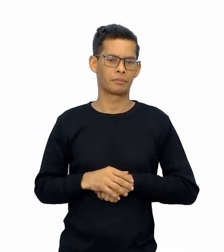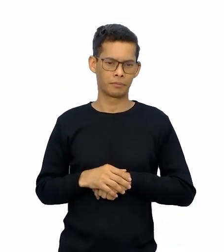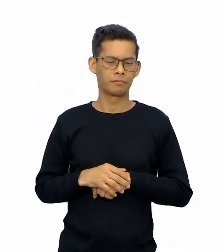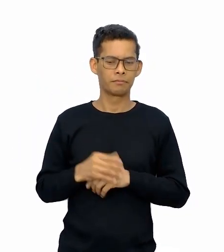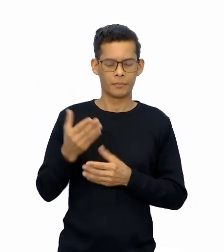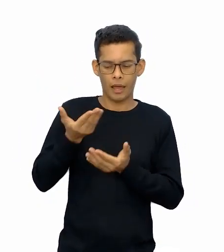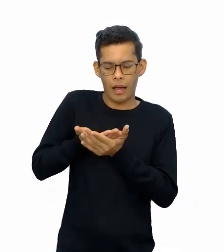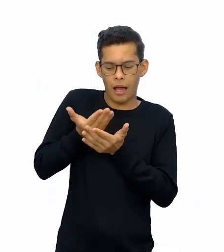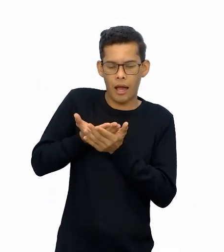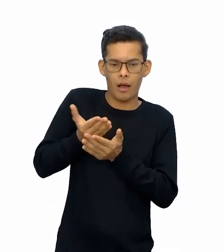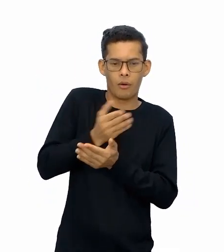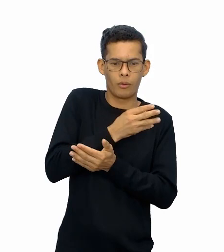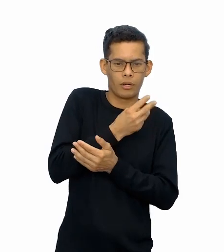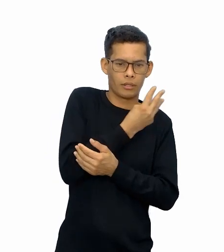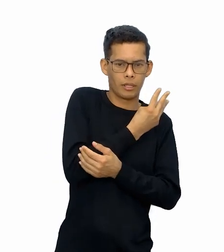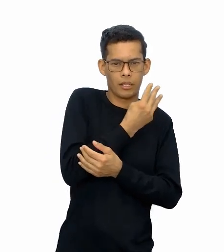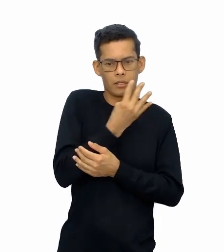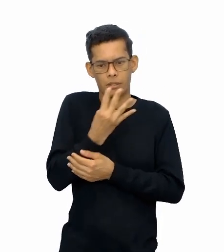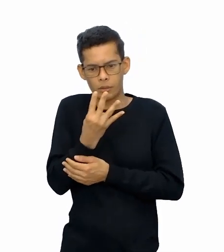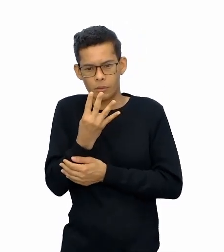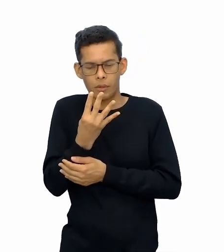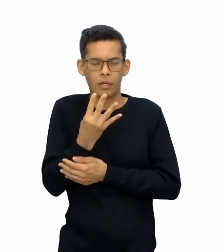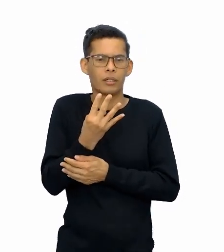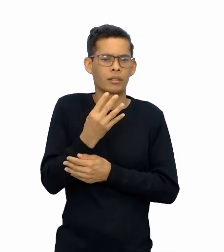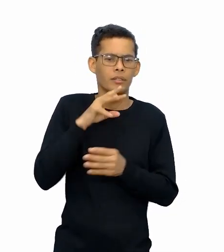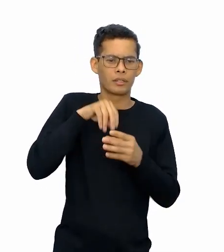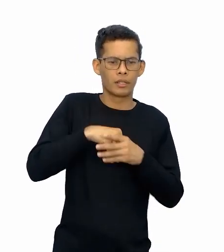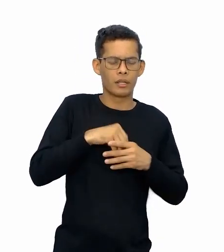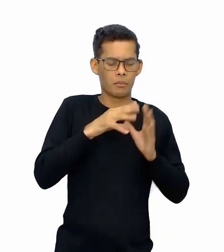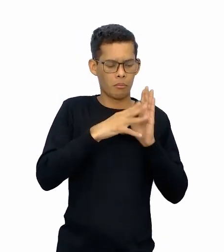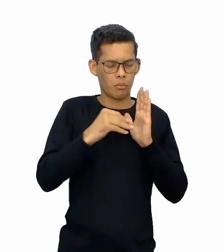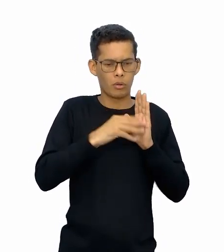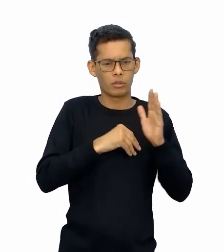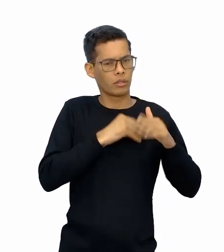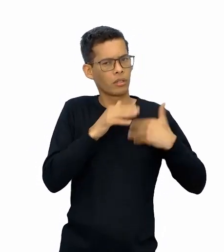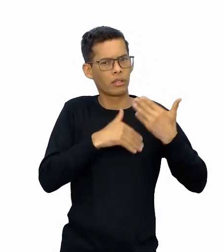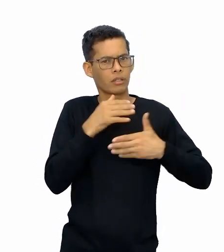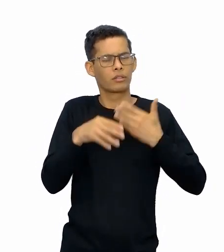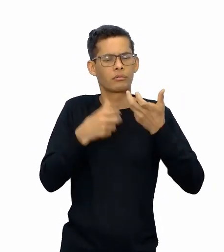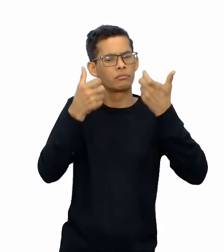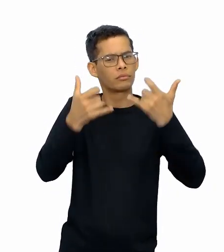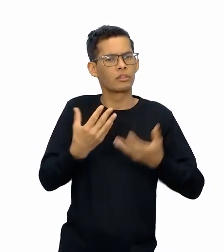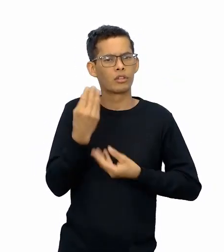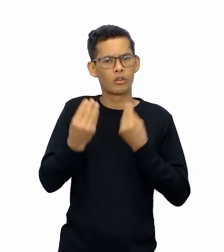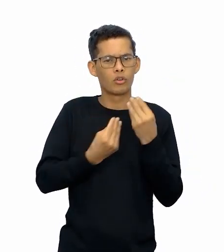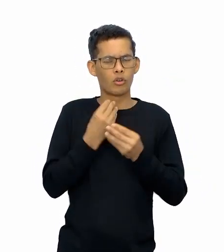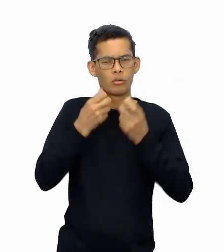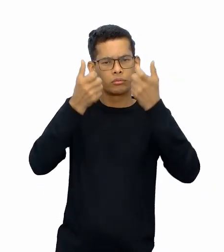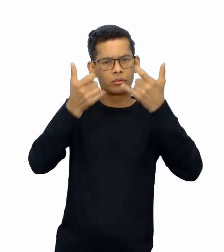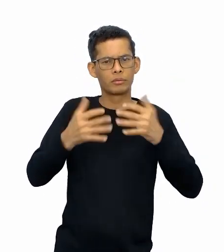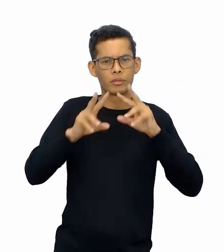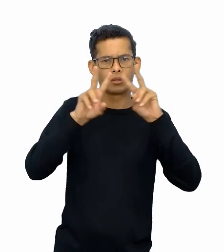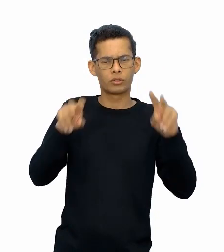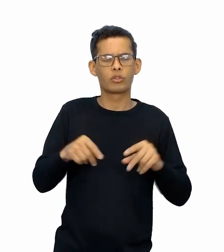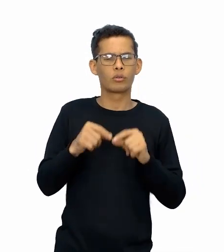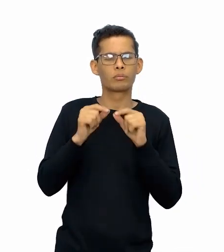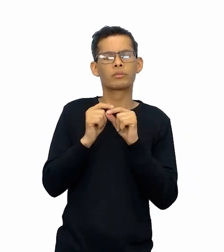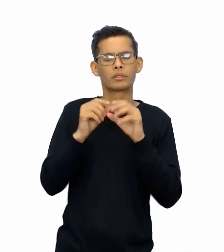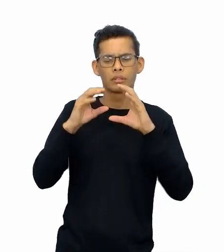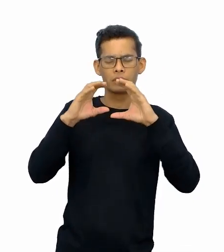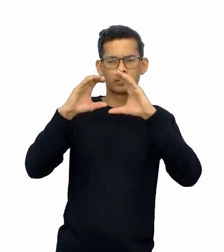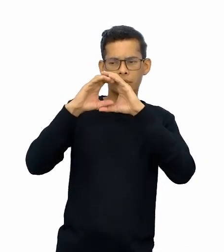aula 13.4, a evolução dos modelos para explicar a organização do sistema solar. Eu